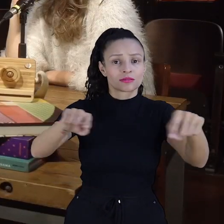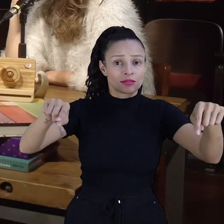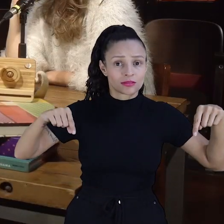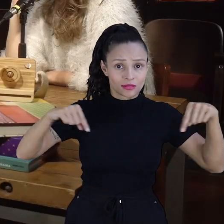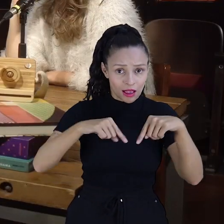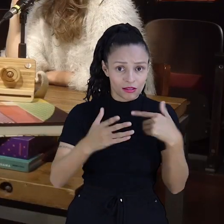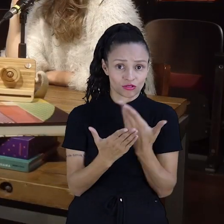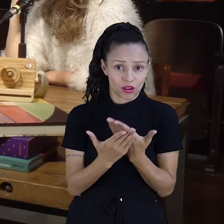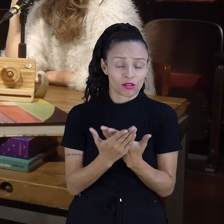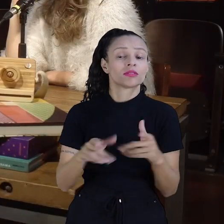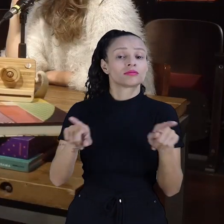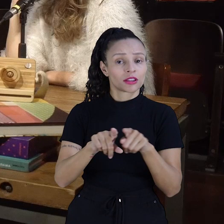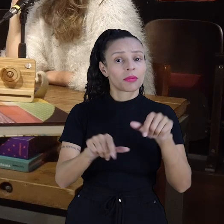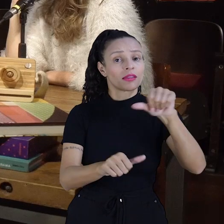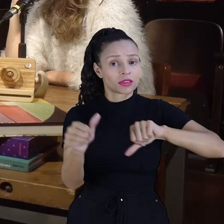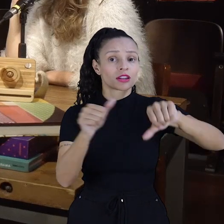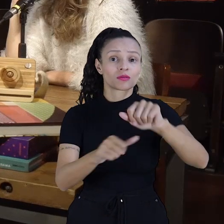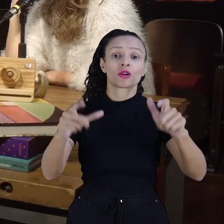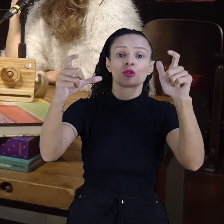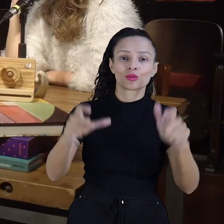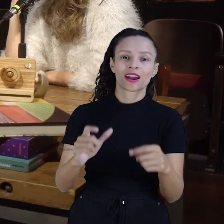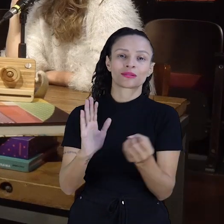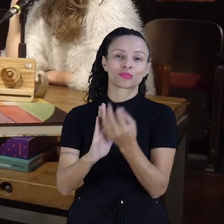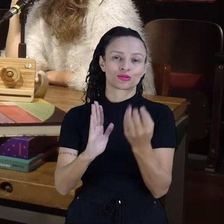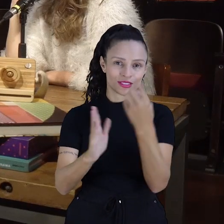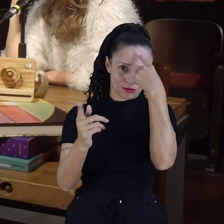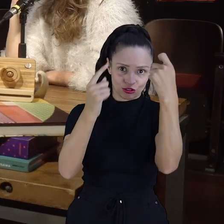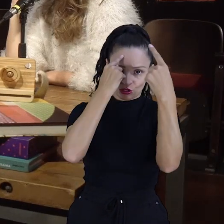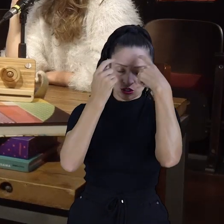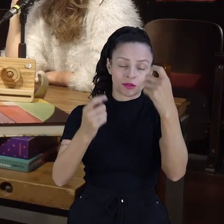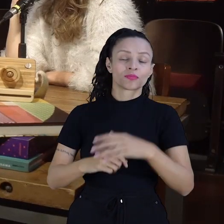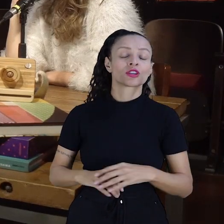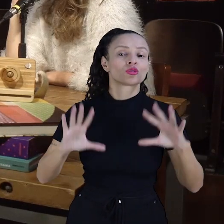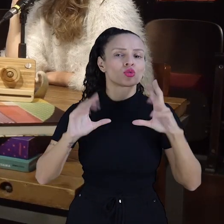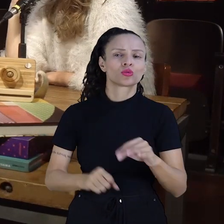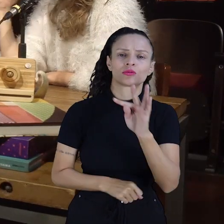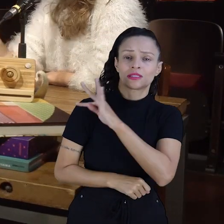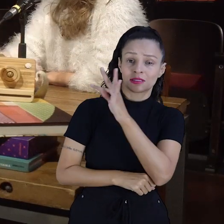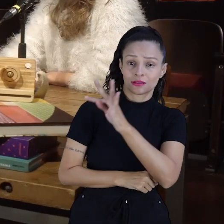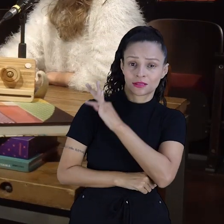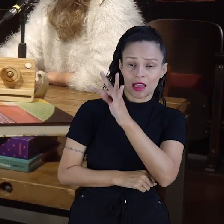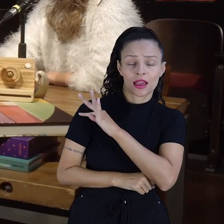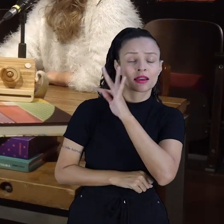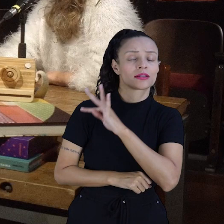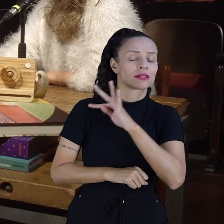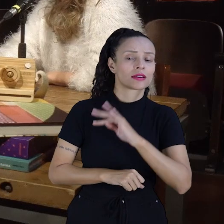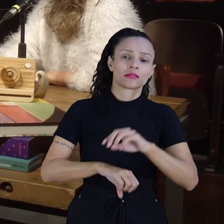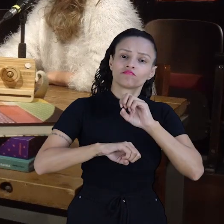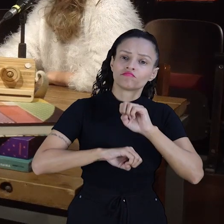também se transformarem em grandes ateliês. Uma vez que todas as técnicas que a gente